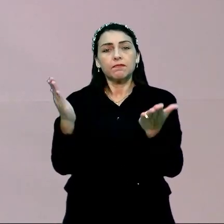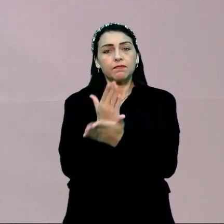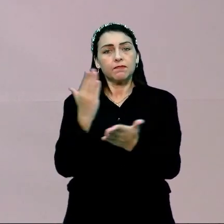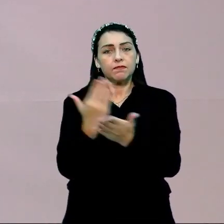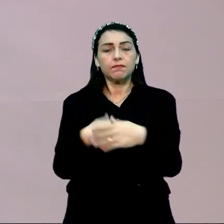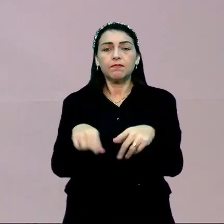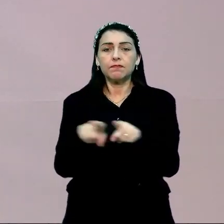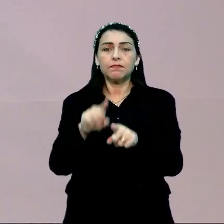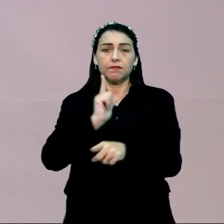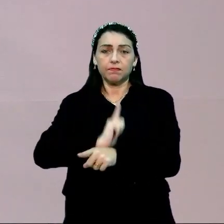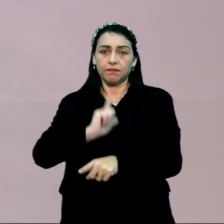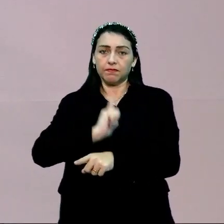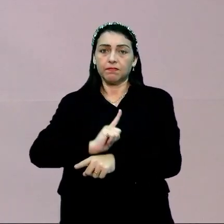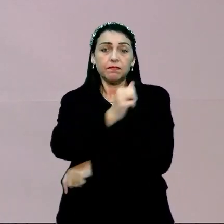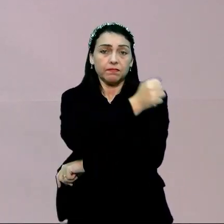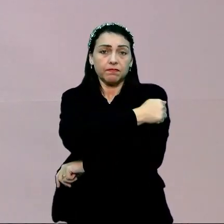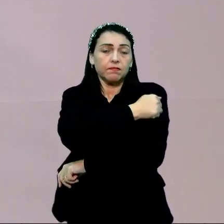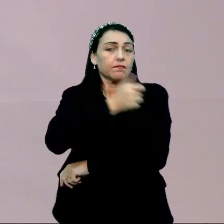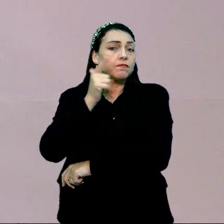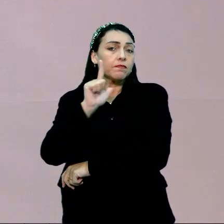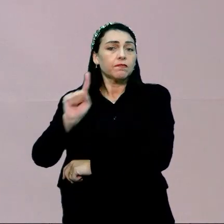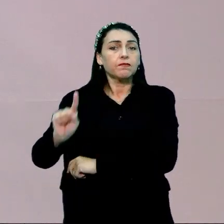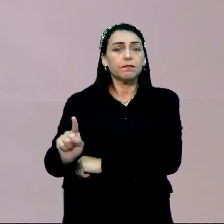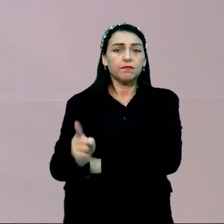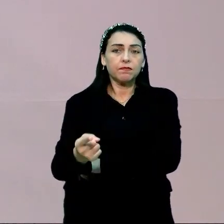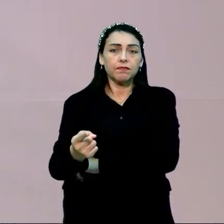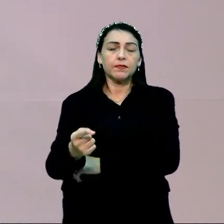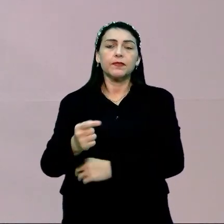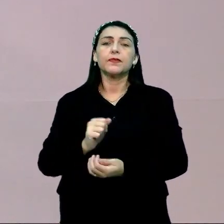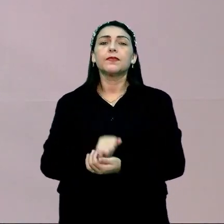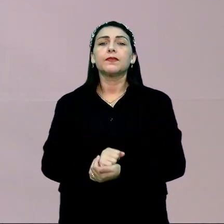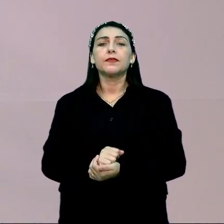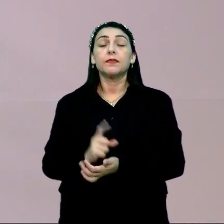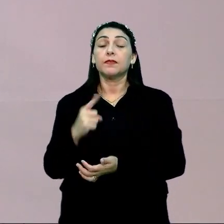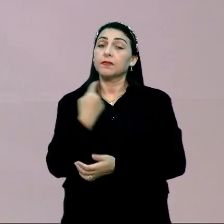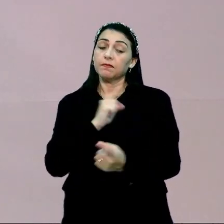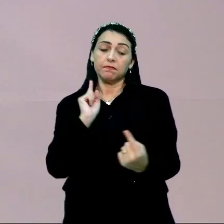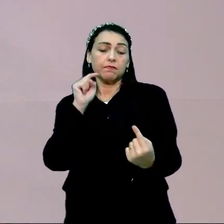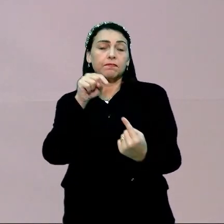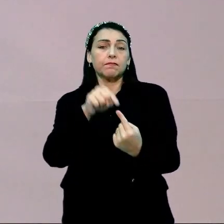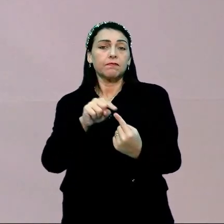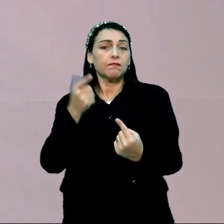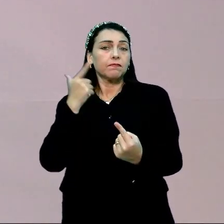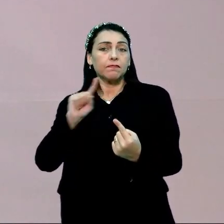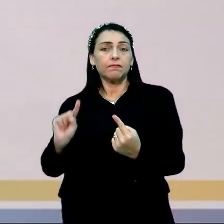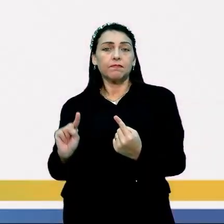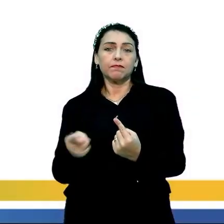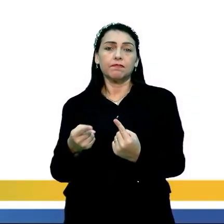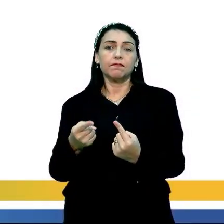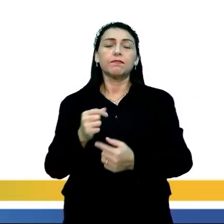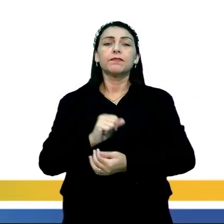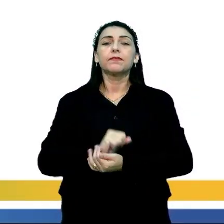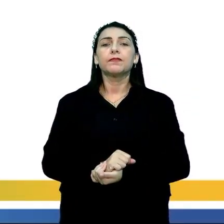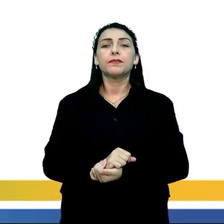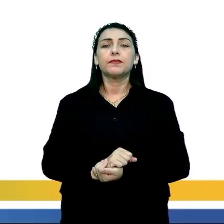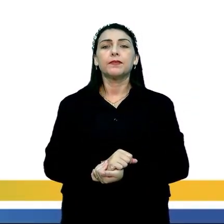aí o candidato também alcança os 1000 pontos, que a nossa meta é alcançar 1000 pontos, né?